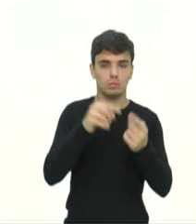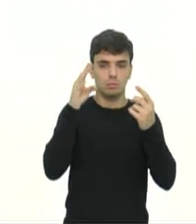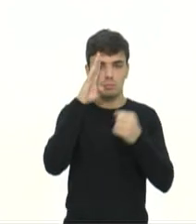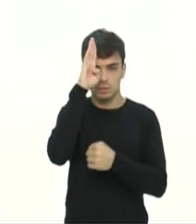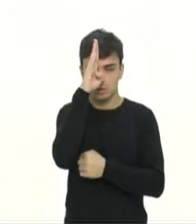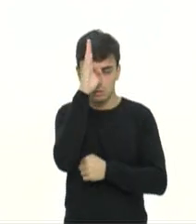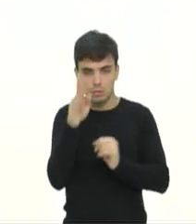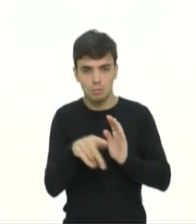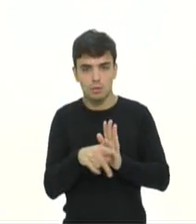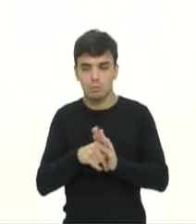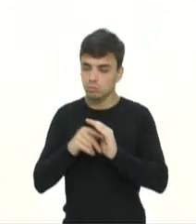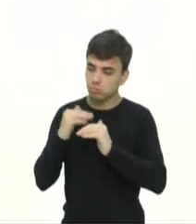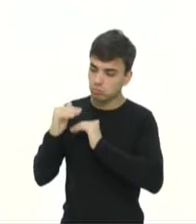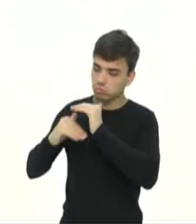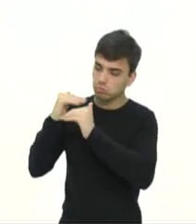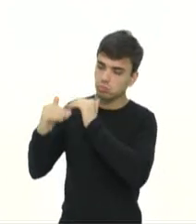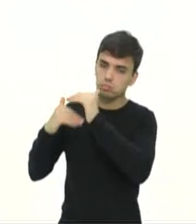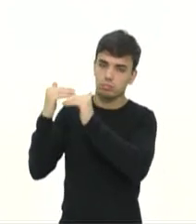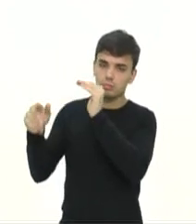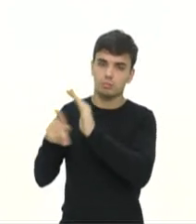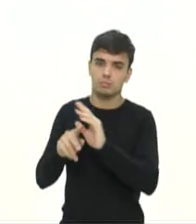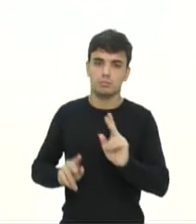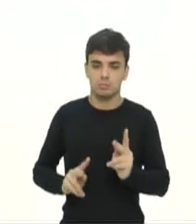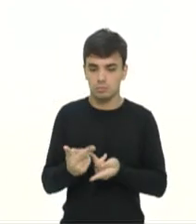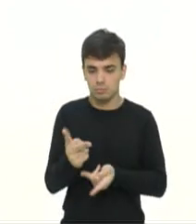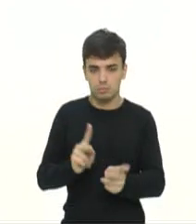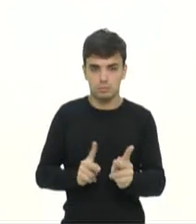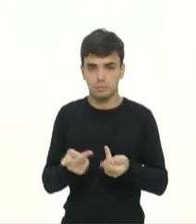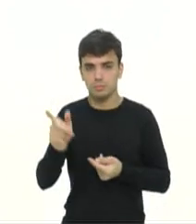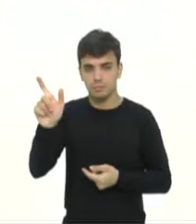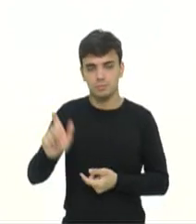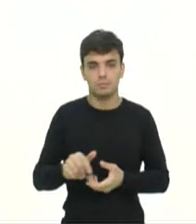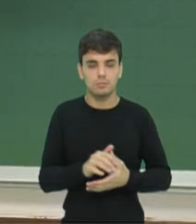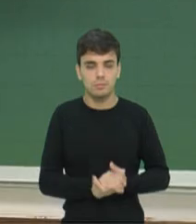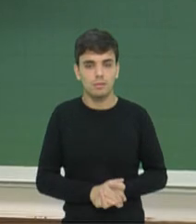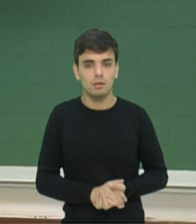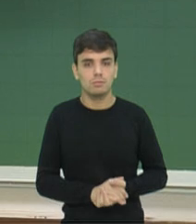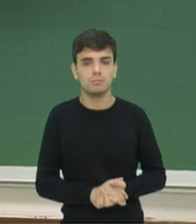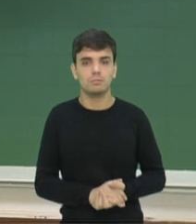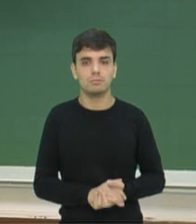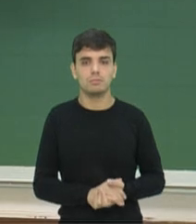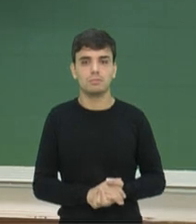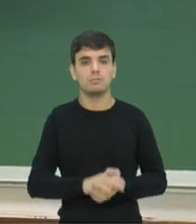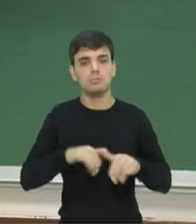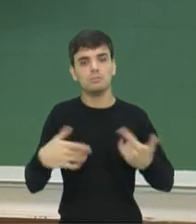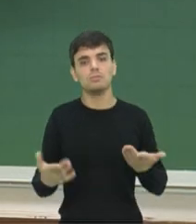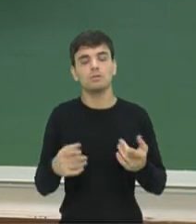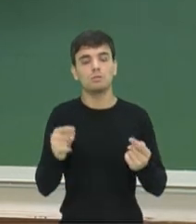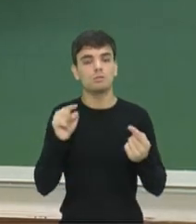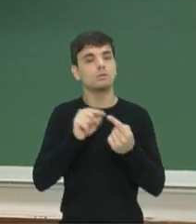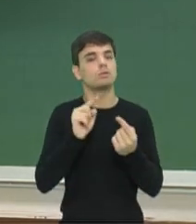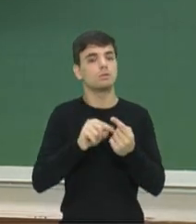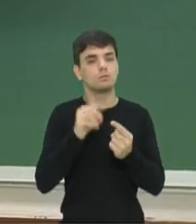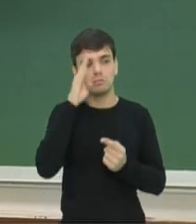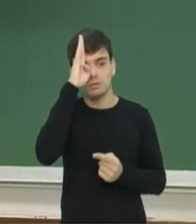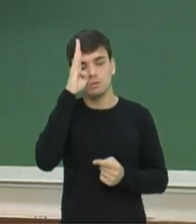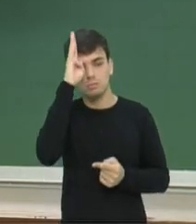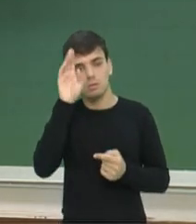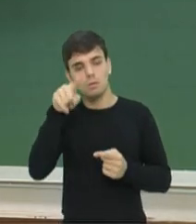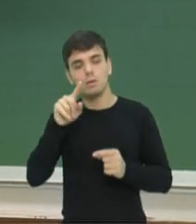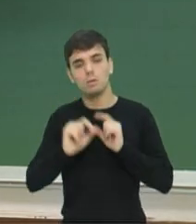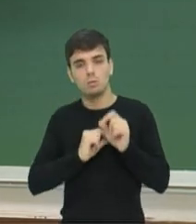no desenvolvimento do karateka, né? Então, tá como está retratado aqui, né? Então, o objetivo principal no desenvolvimento do karateka